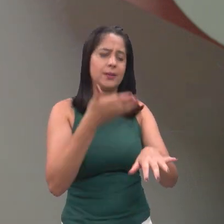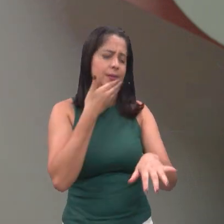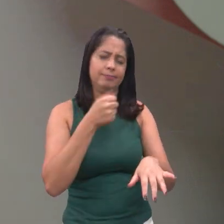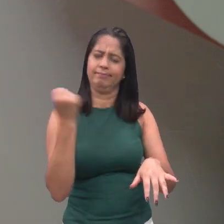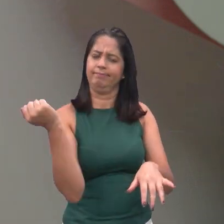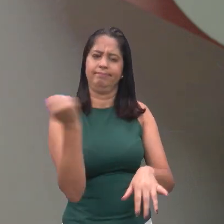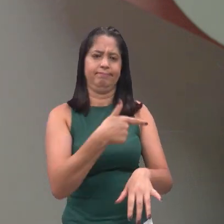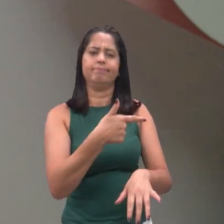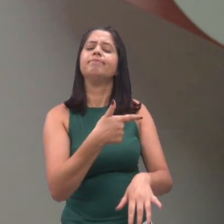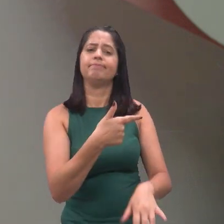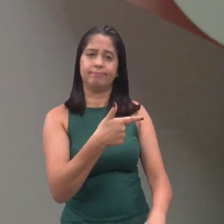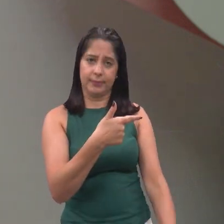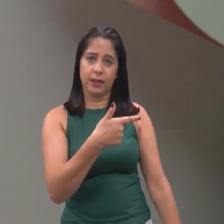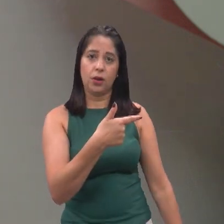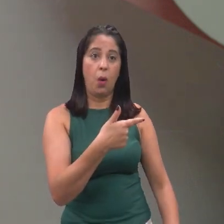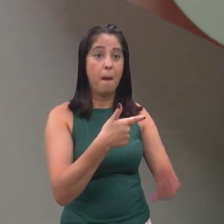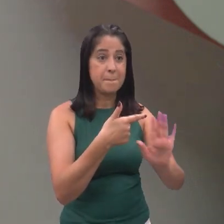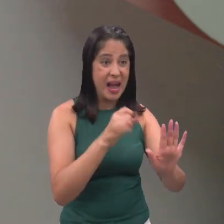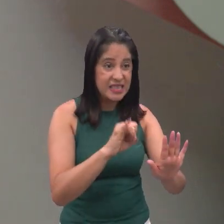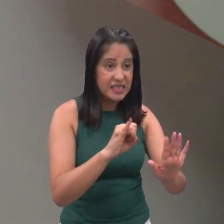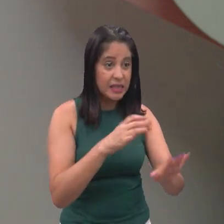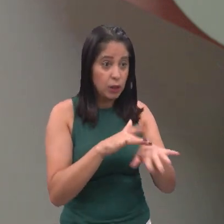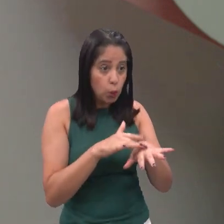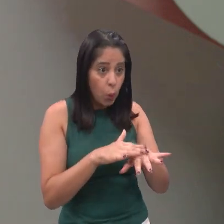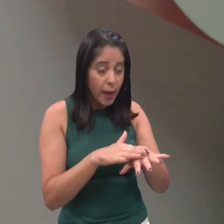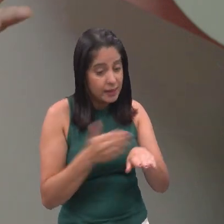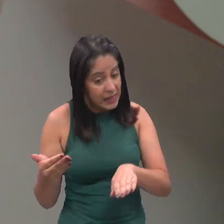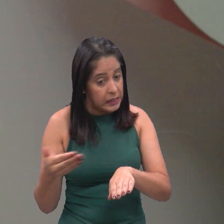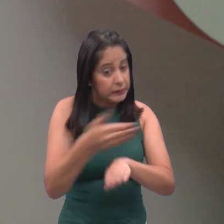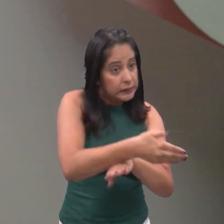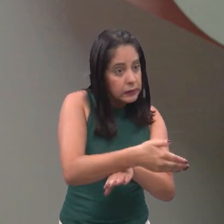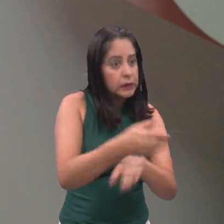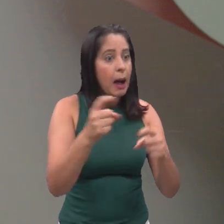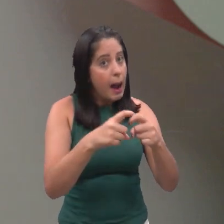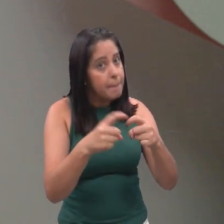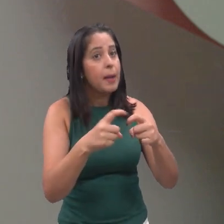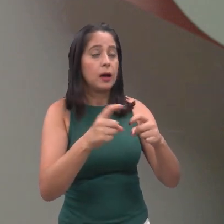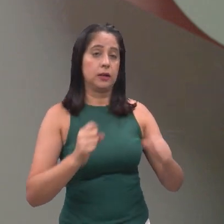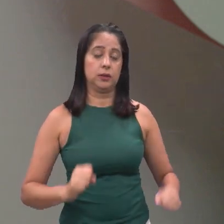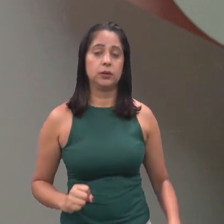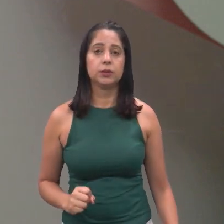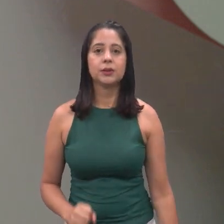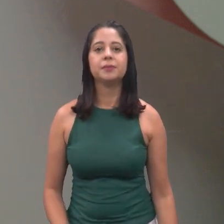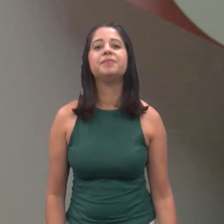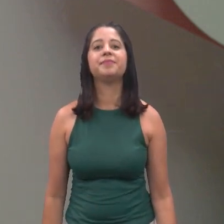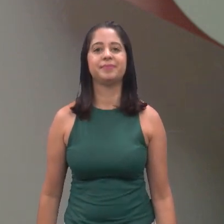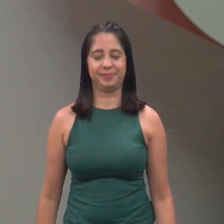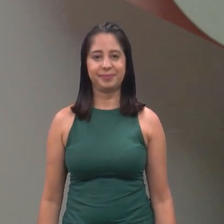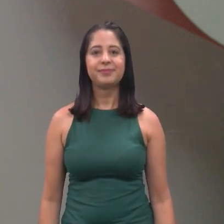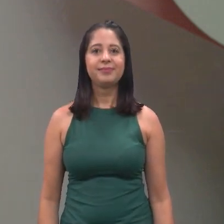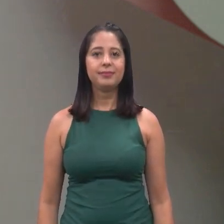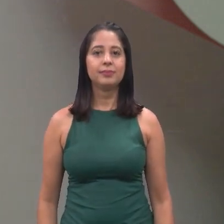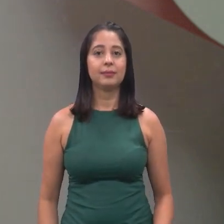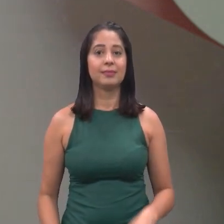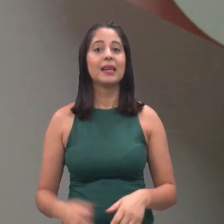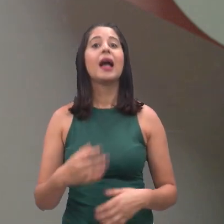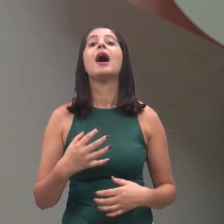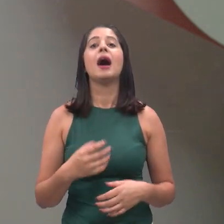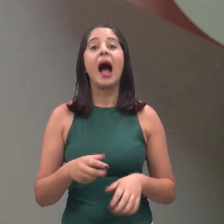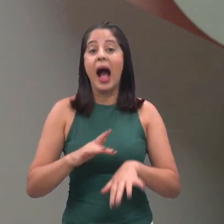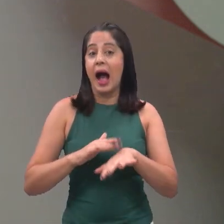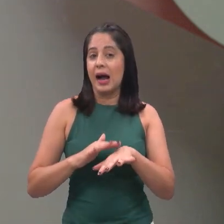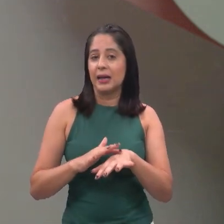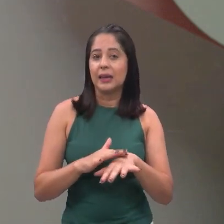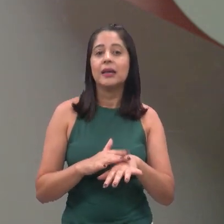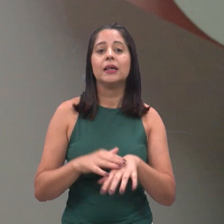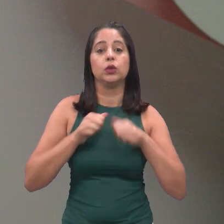tratar, mas surgiu a doença, corre para ajuda, de um especialista. Olha só, gente, a pneumonia é uma infecção grave